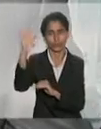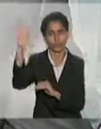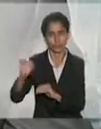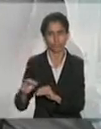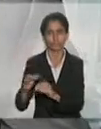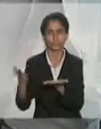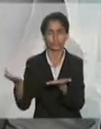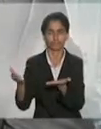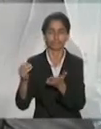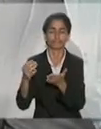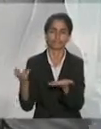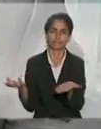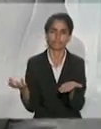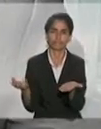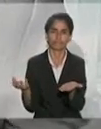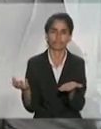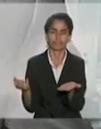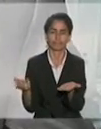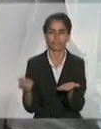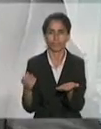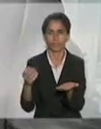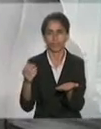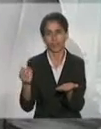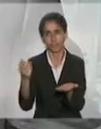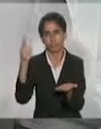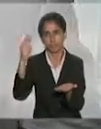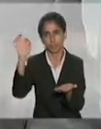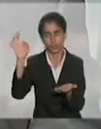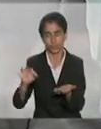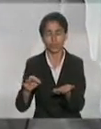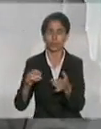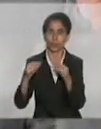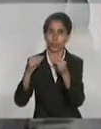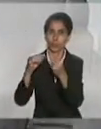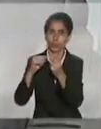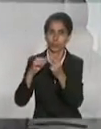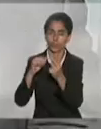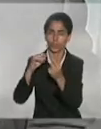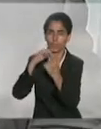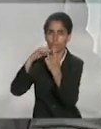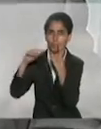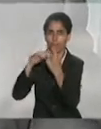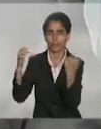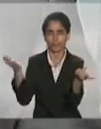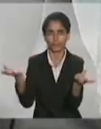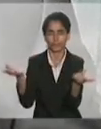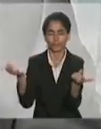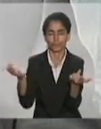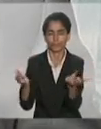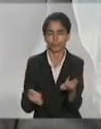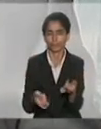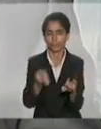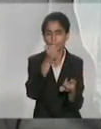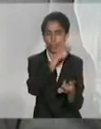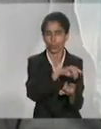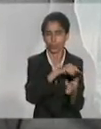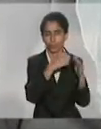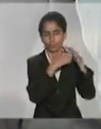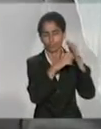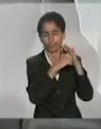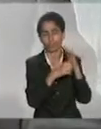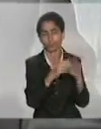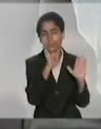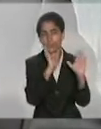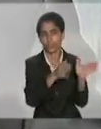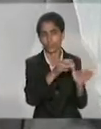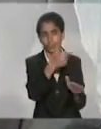dizer, mas 3, é 50% de 2, mas é 1%. Aquele que já